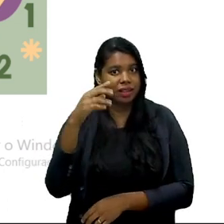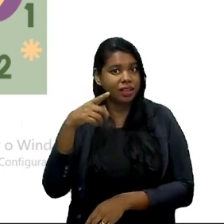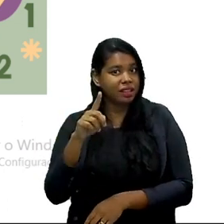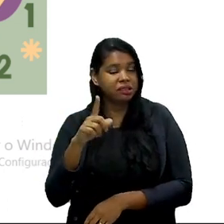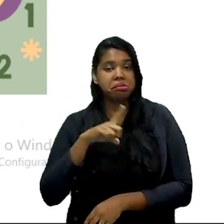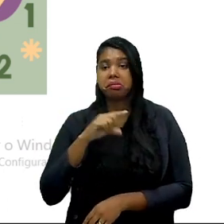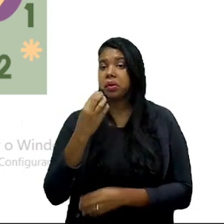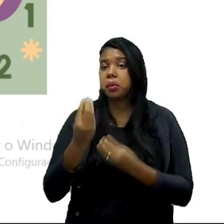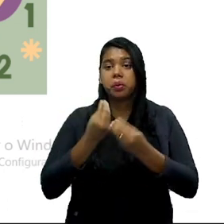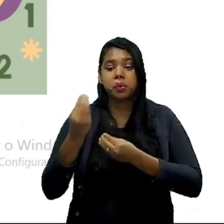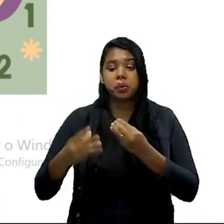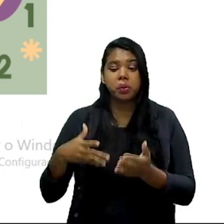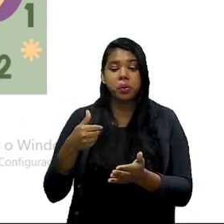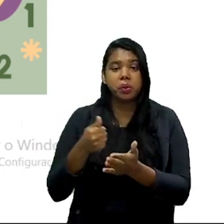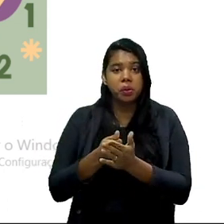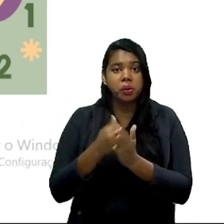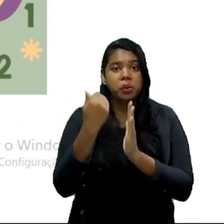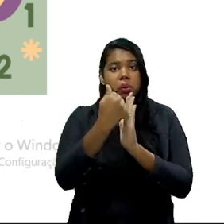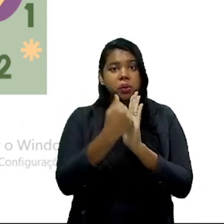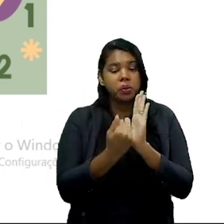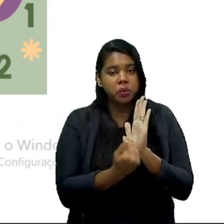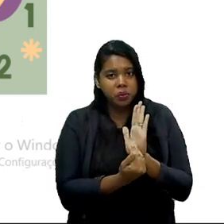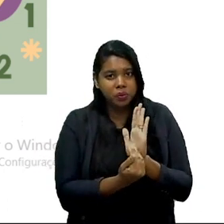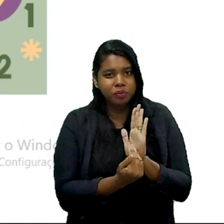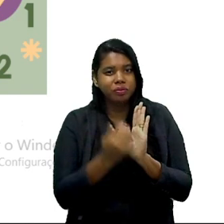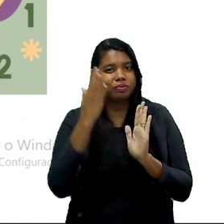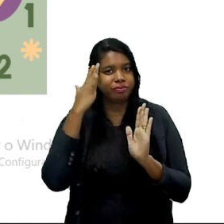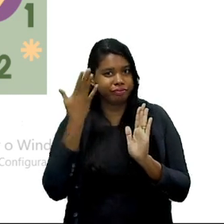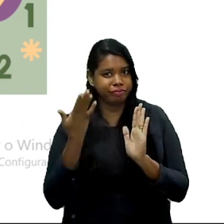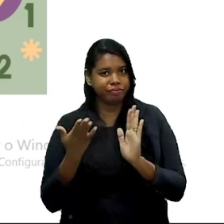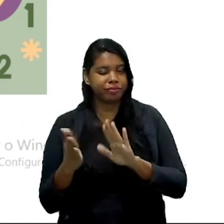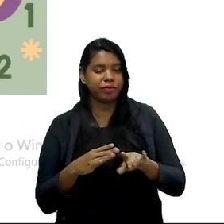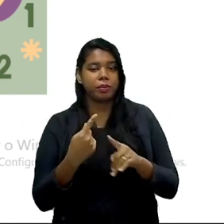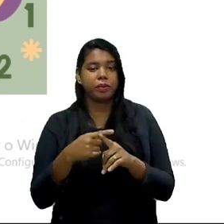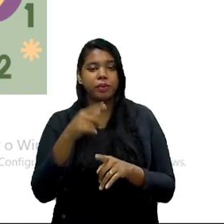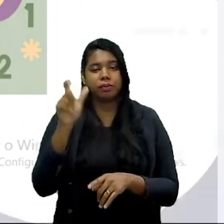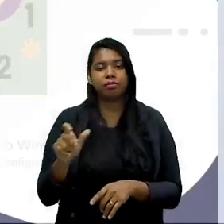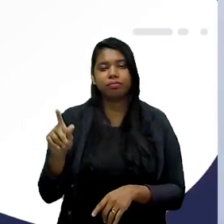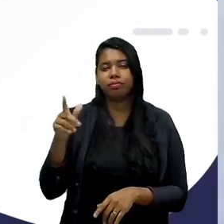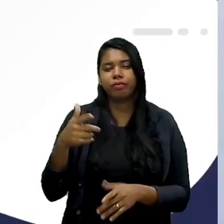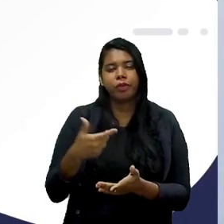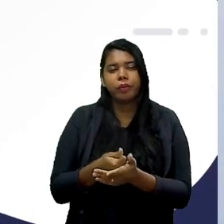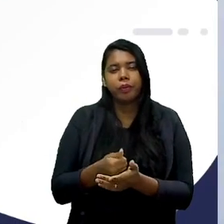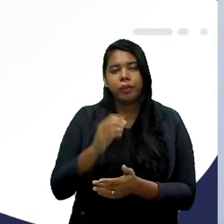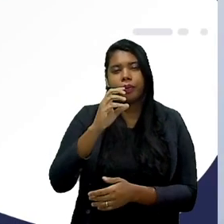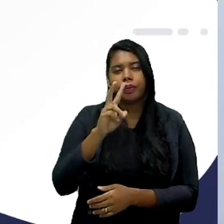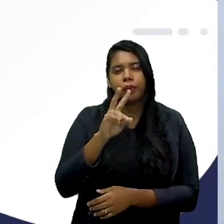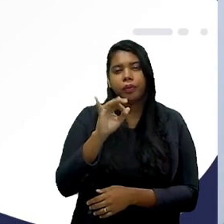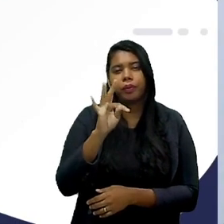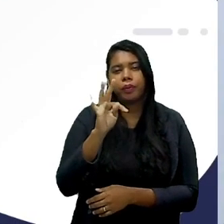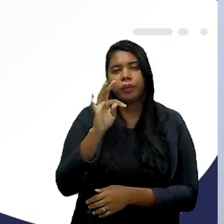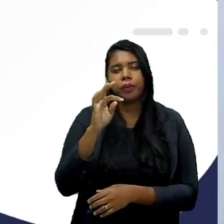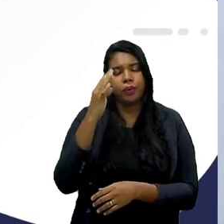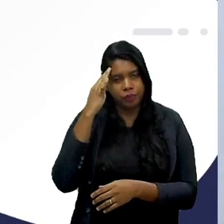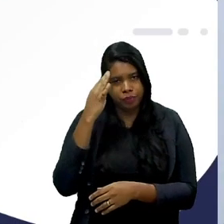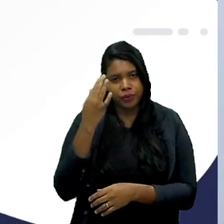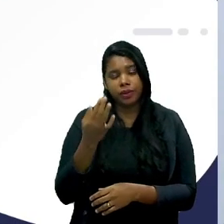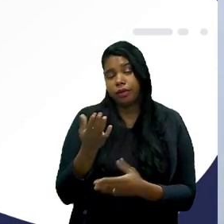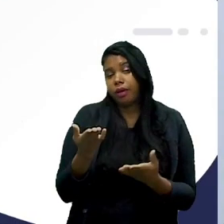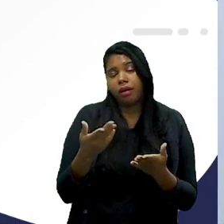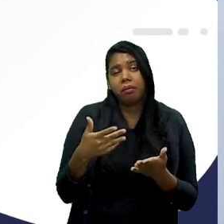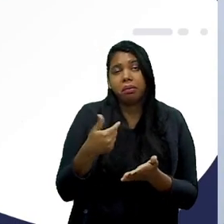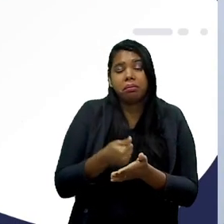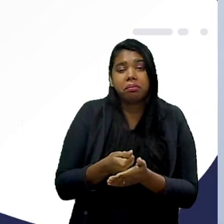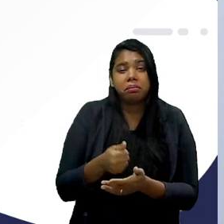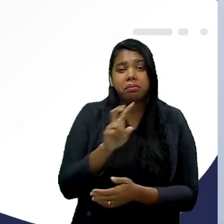recurso suficiente para bancar essas vendas a crédito, como também ele pode estar com desequilíbrio financeiro quando vende a crédito e